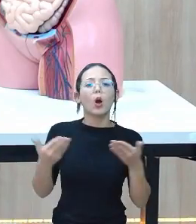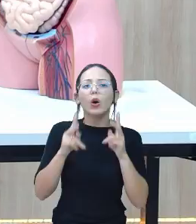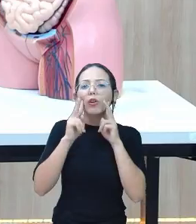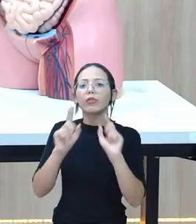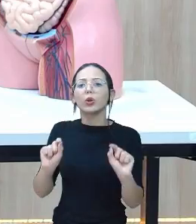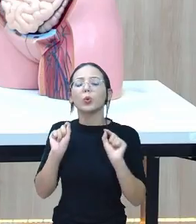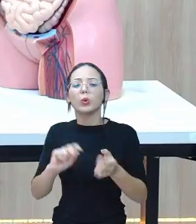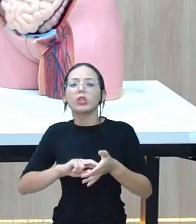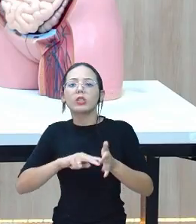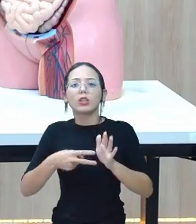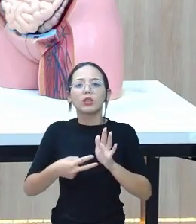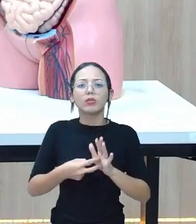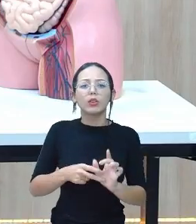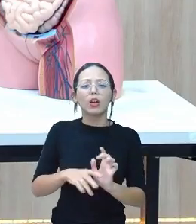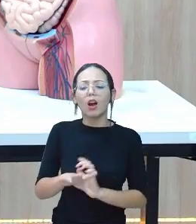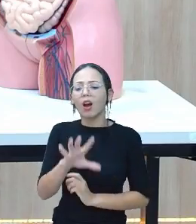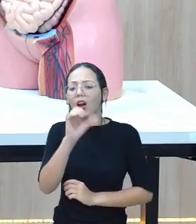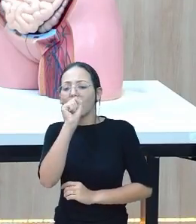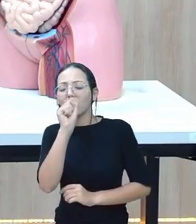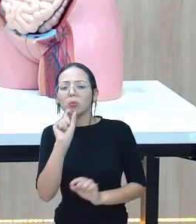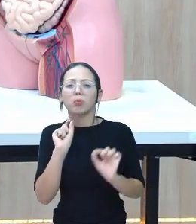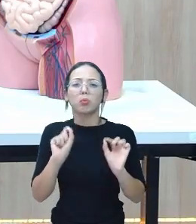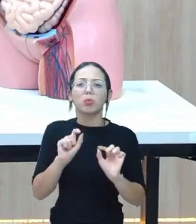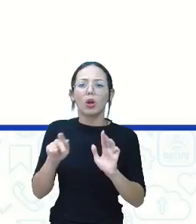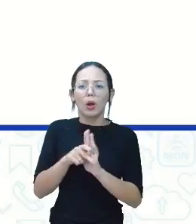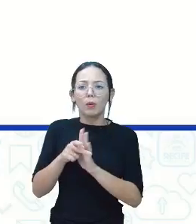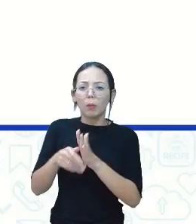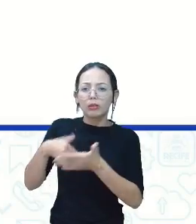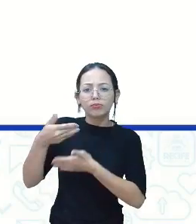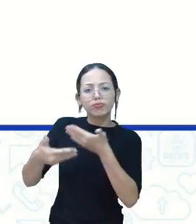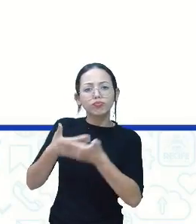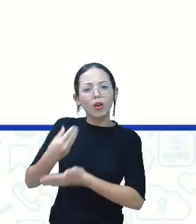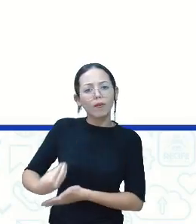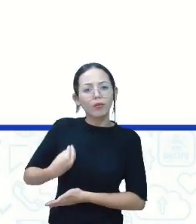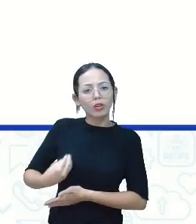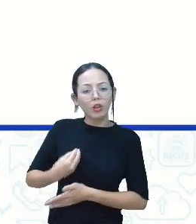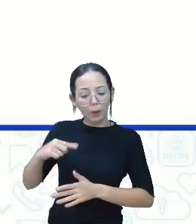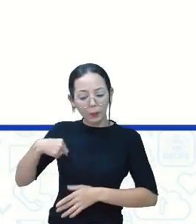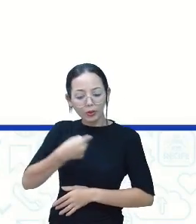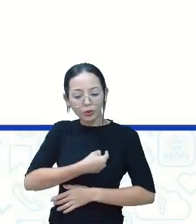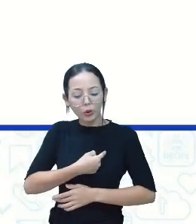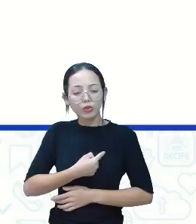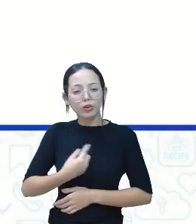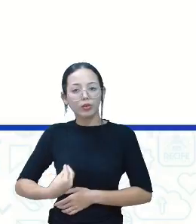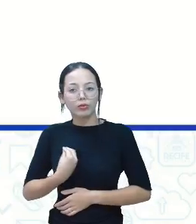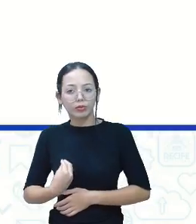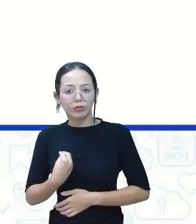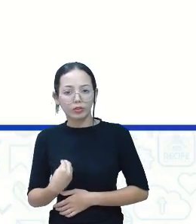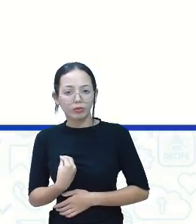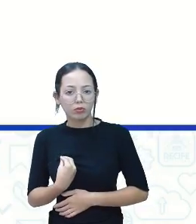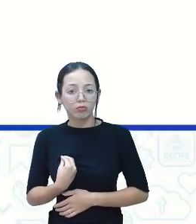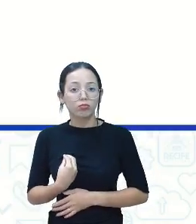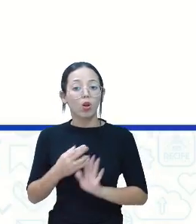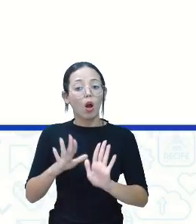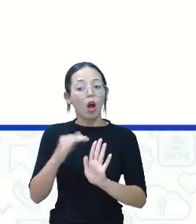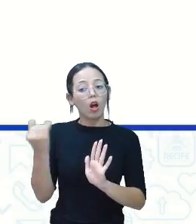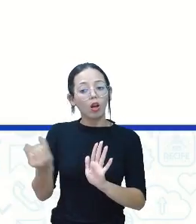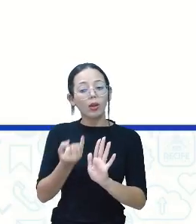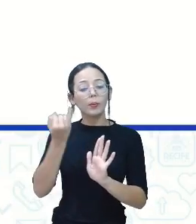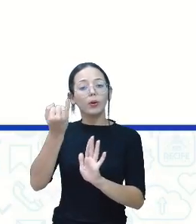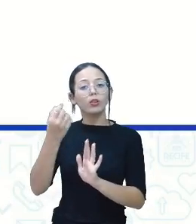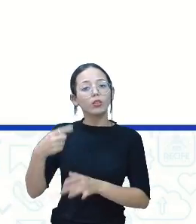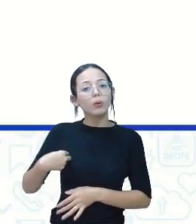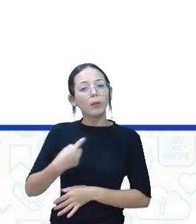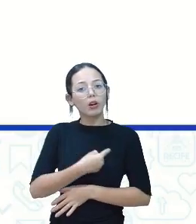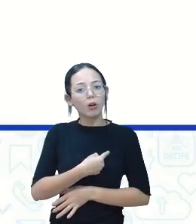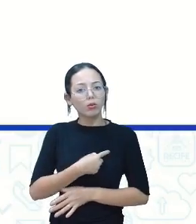que é respiração, né? É um processo vital para nós seres vivos, ou seja, muito importante para